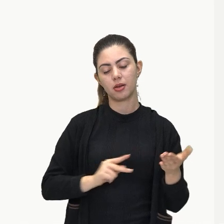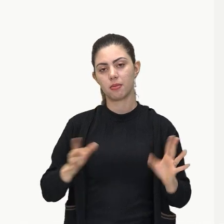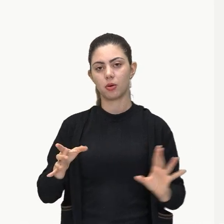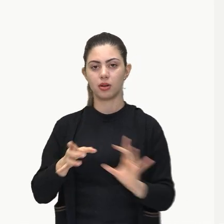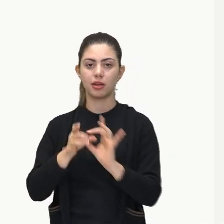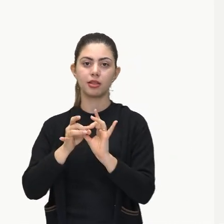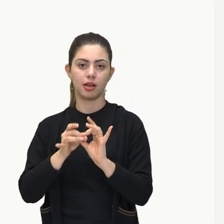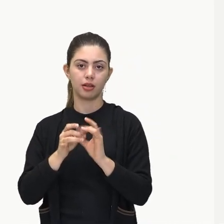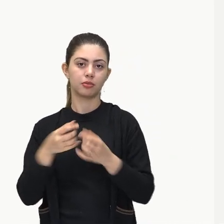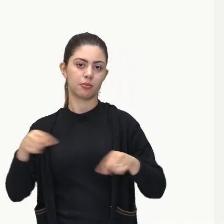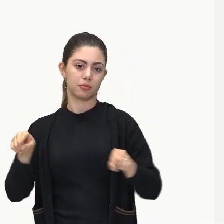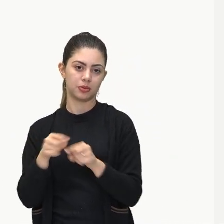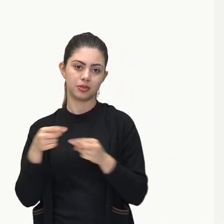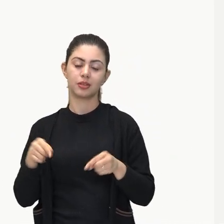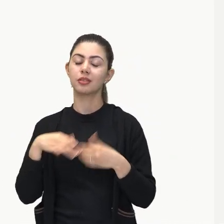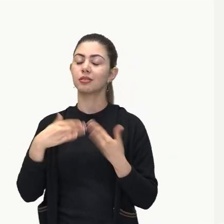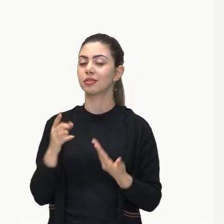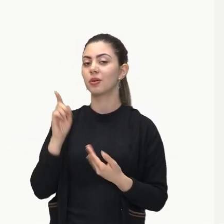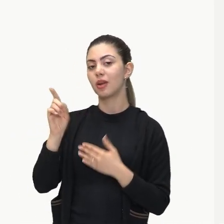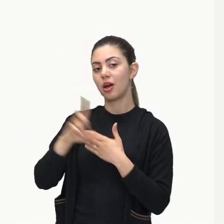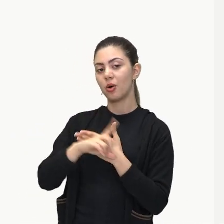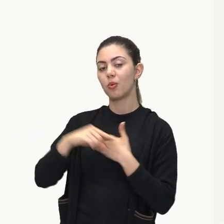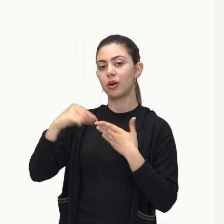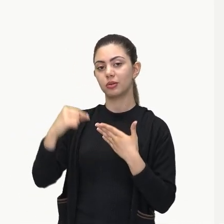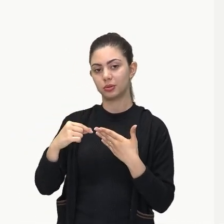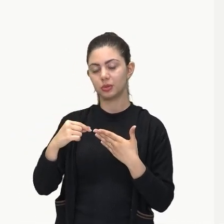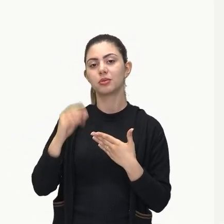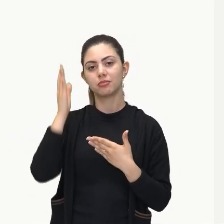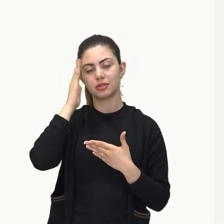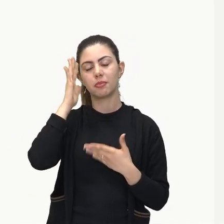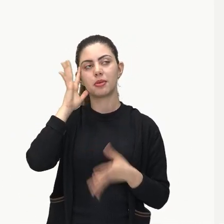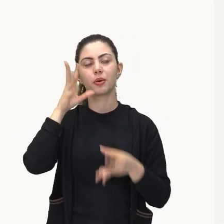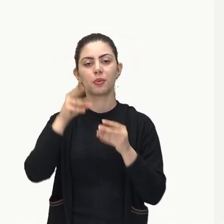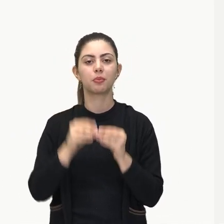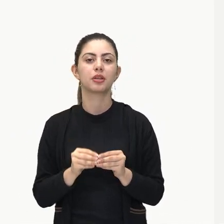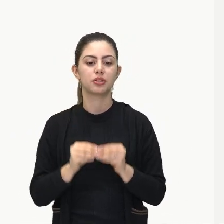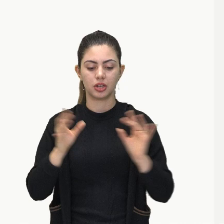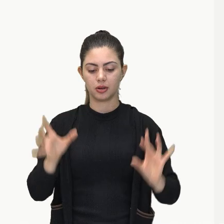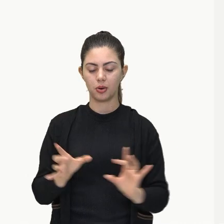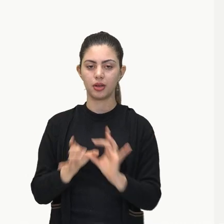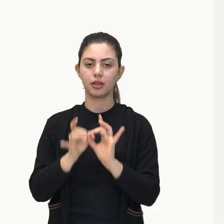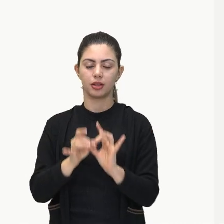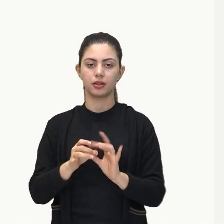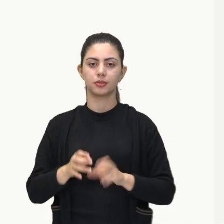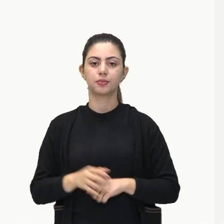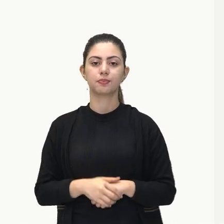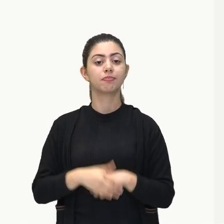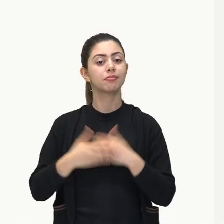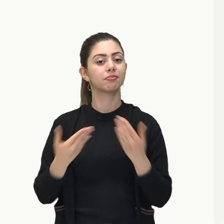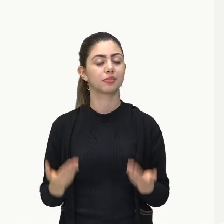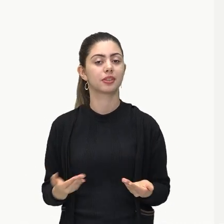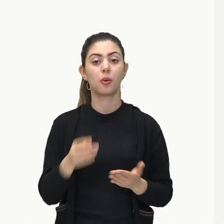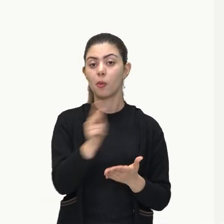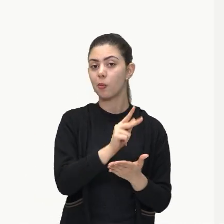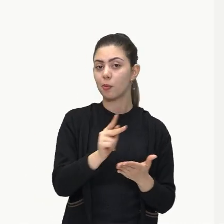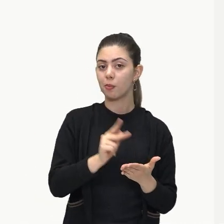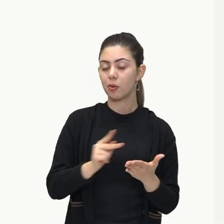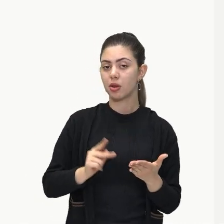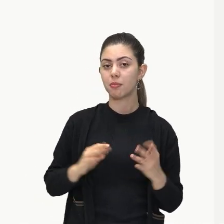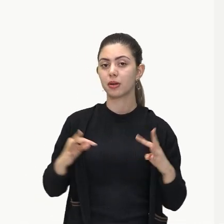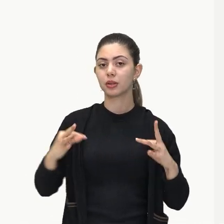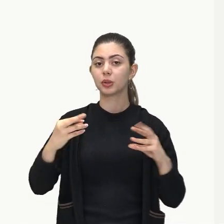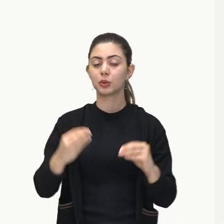música. Vinícius de Moraes, músico, tinha muita noção disso. E isso faz com que os poemas no geral